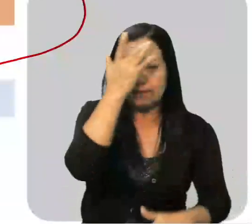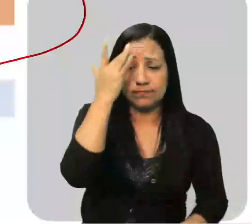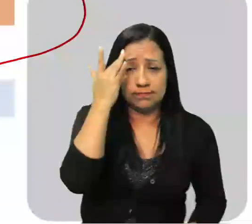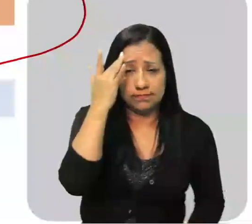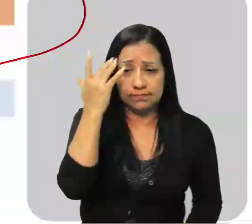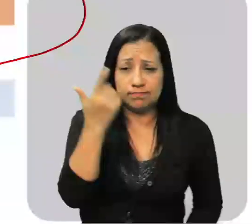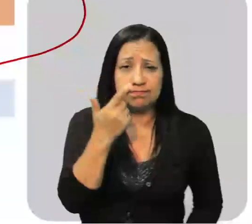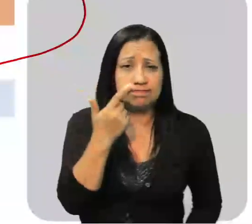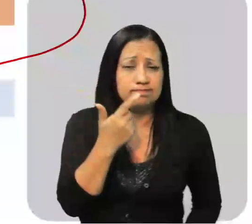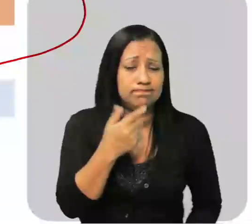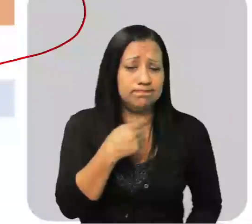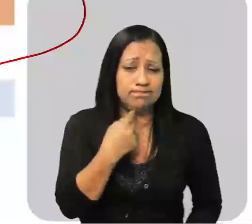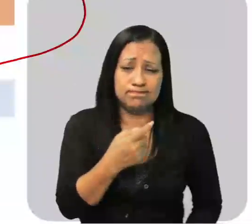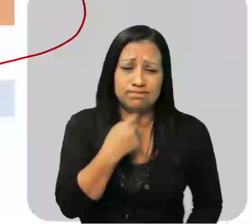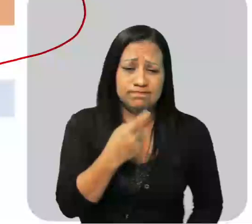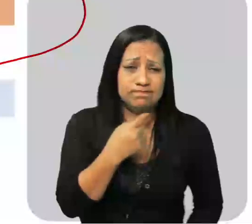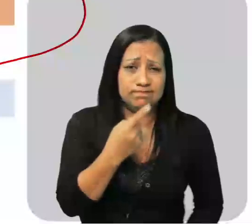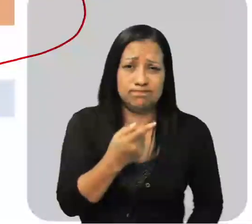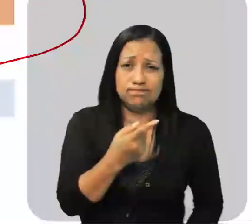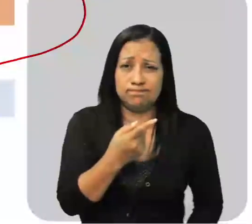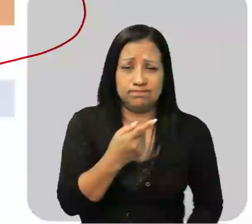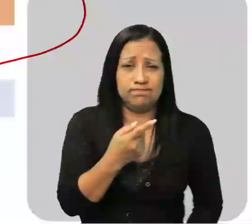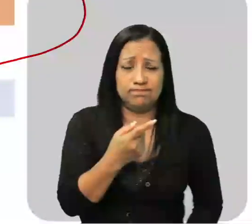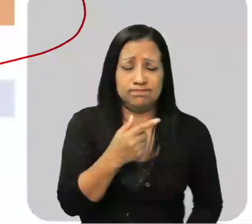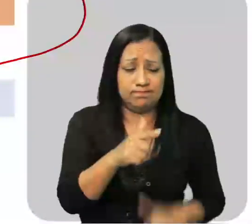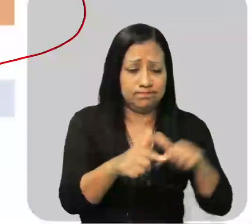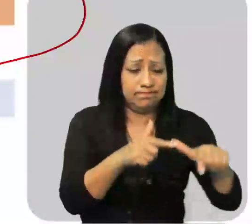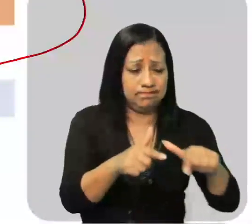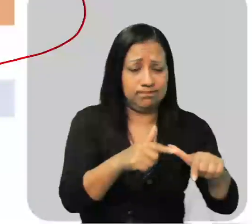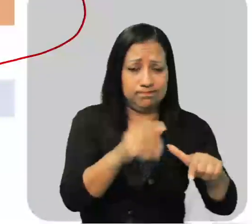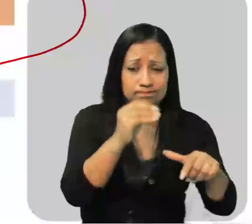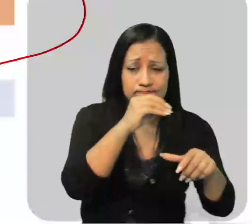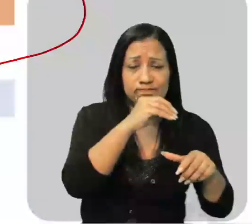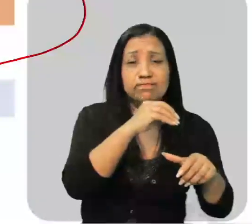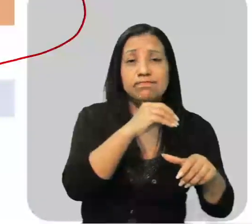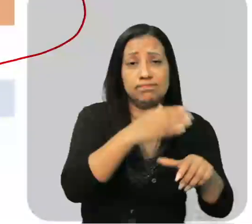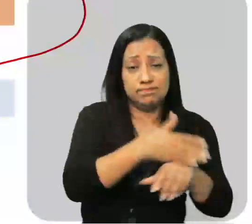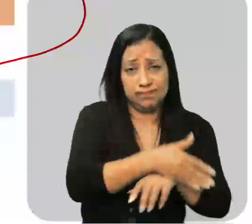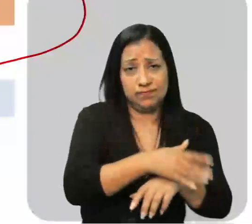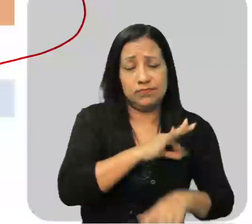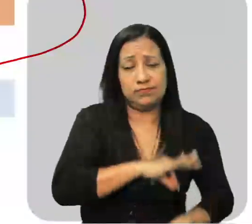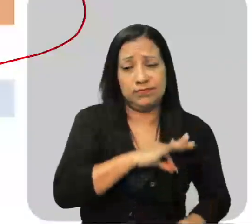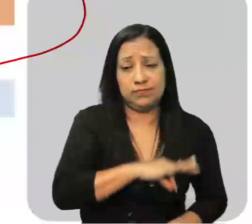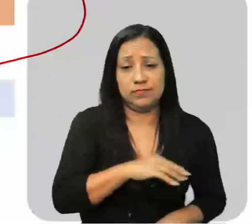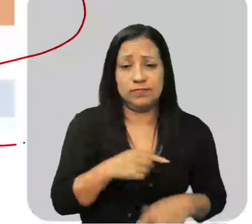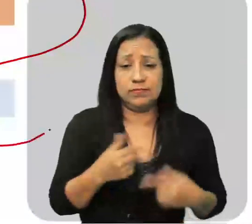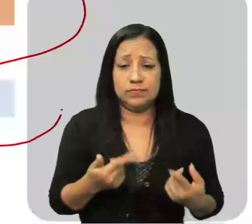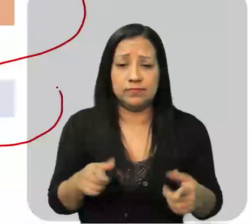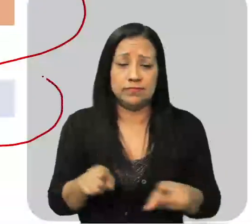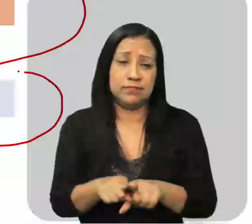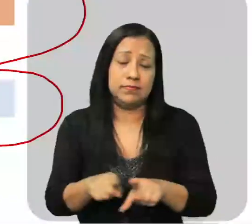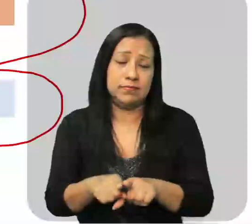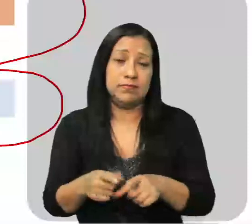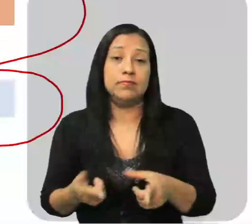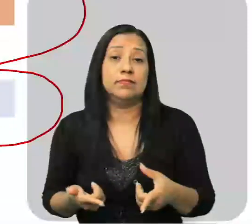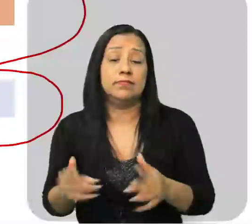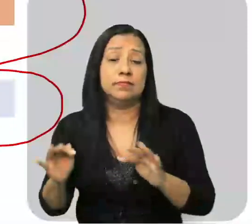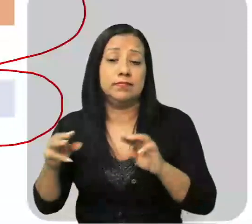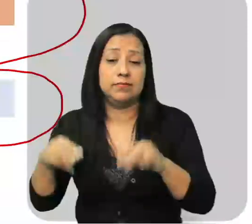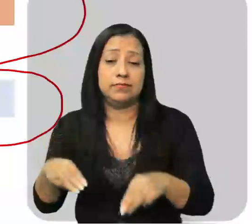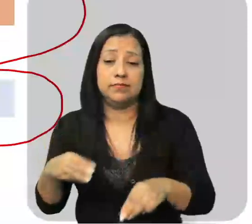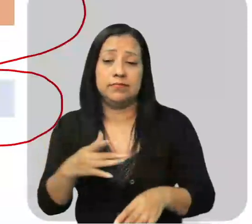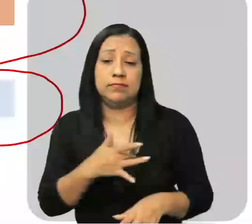da economia informal, de pessoas que não conseguem se colocar no mercado de trabalho. E